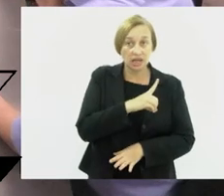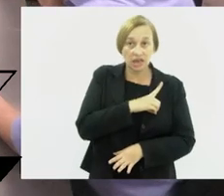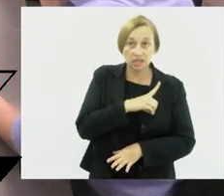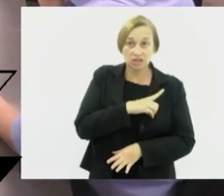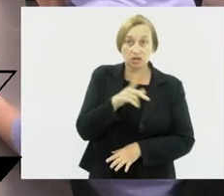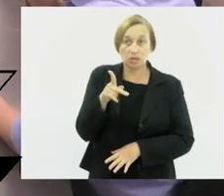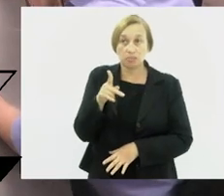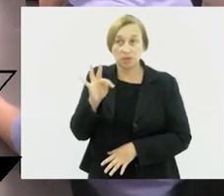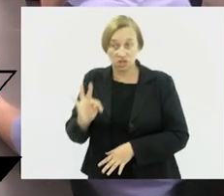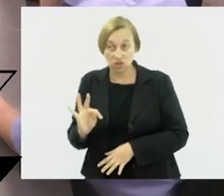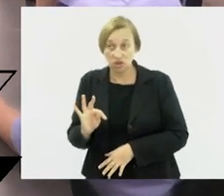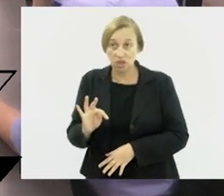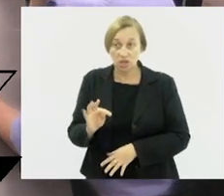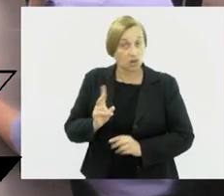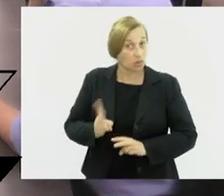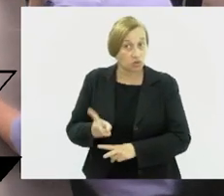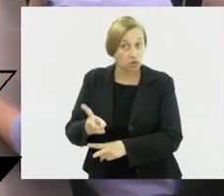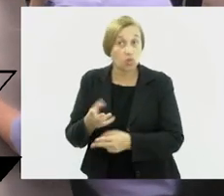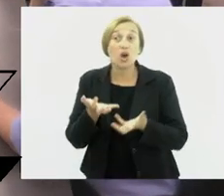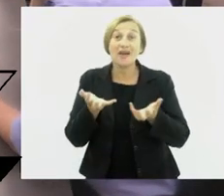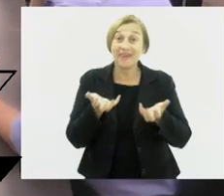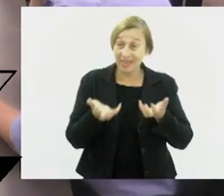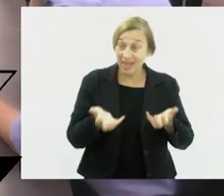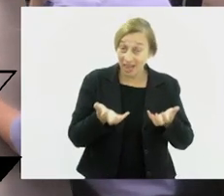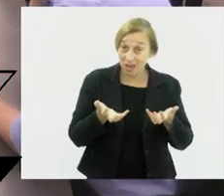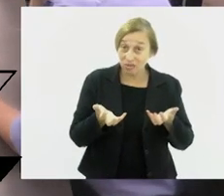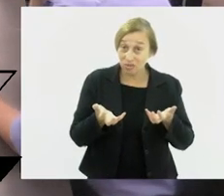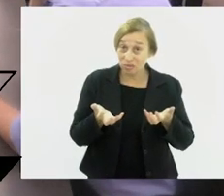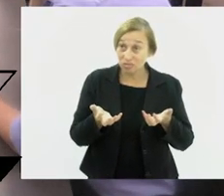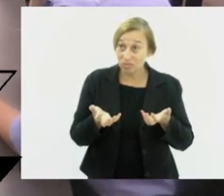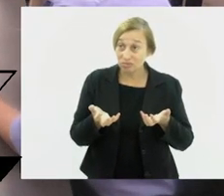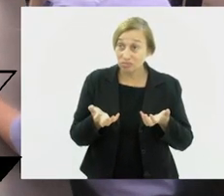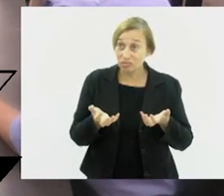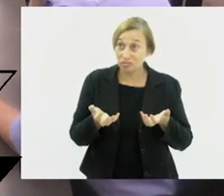aí vai. Quero